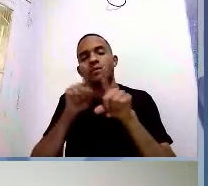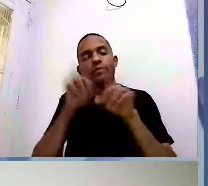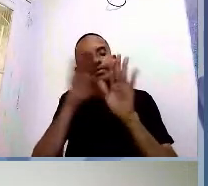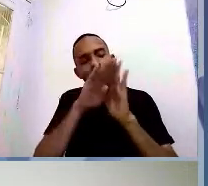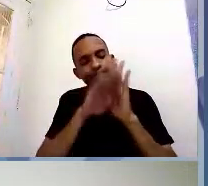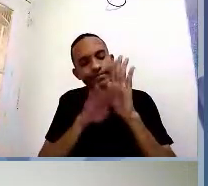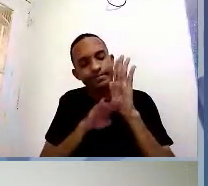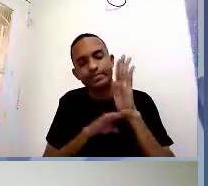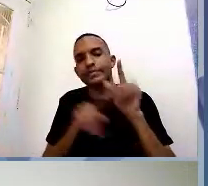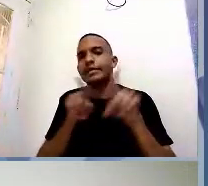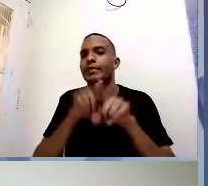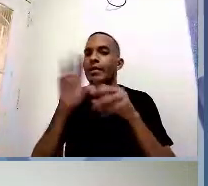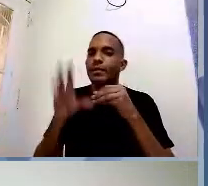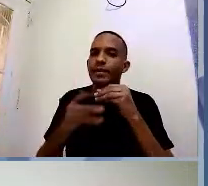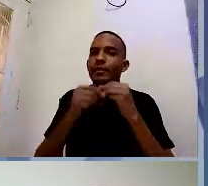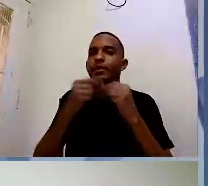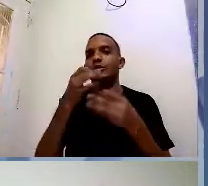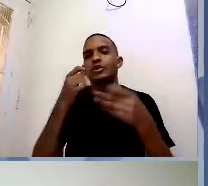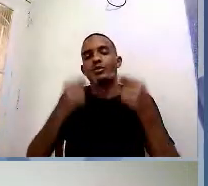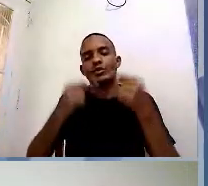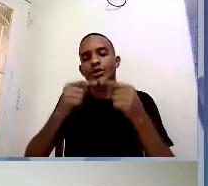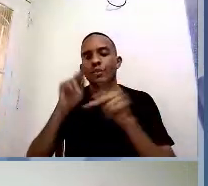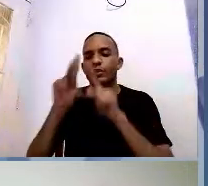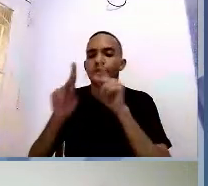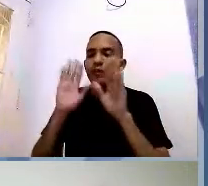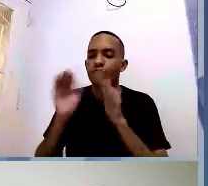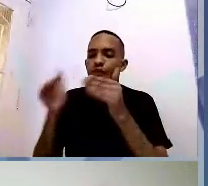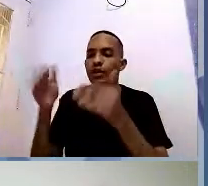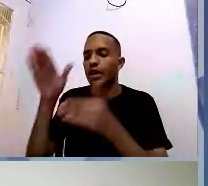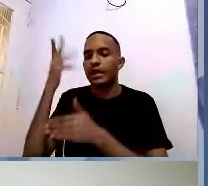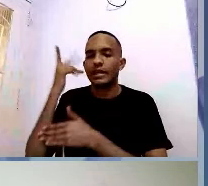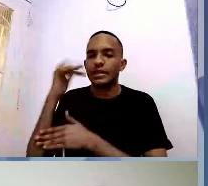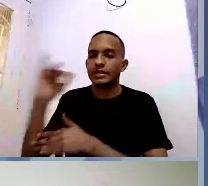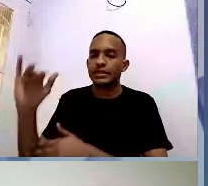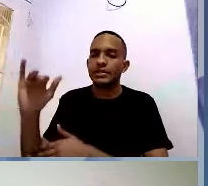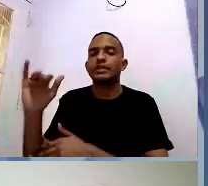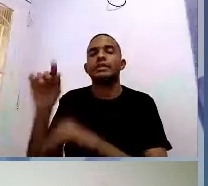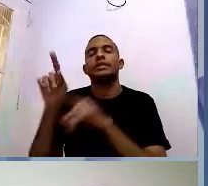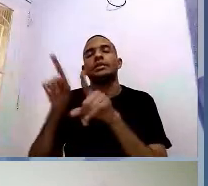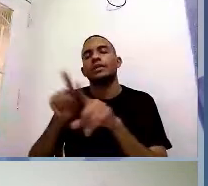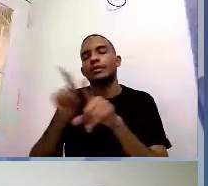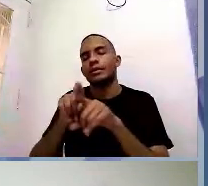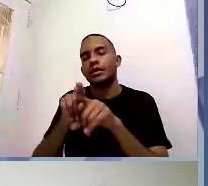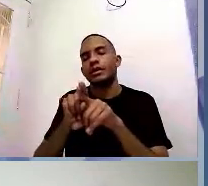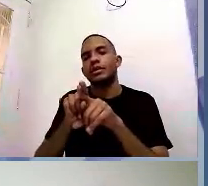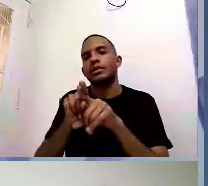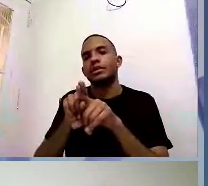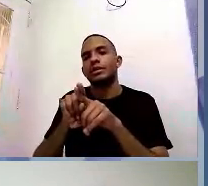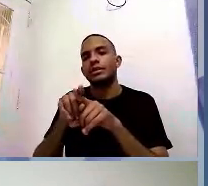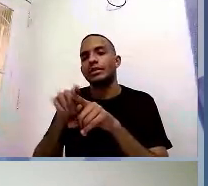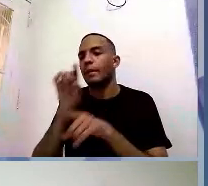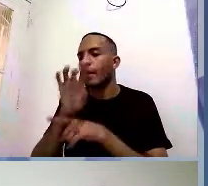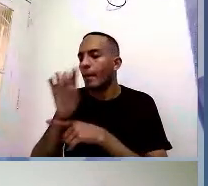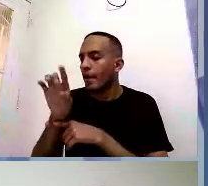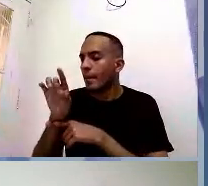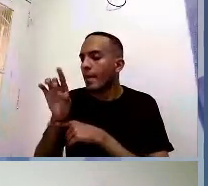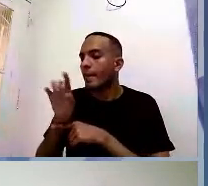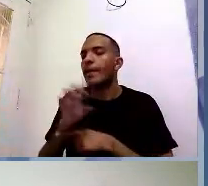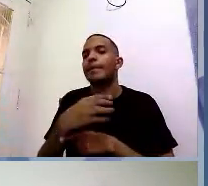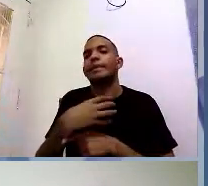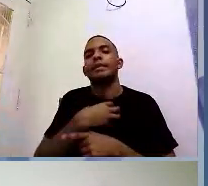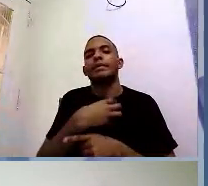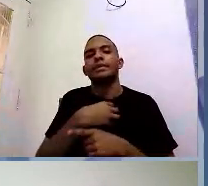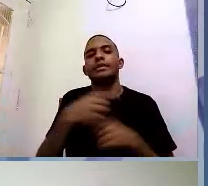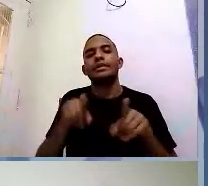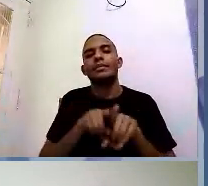e implementação de políticas públicas direcionadas à primeira infância, considerando aí as especificidades e as relevâncias dos primeiros anos